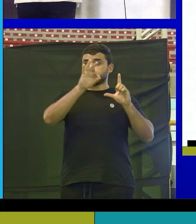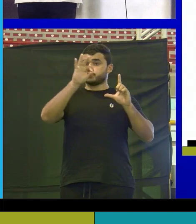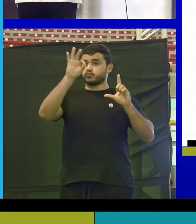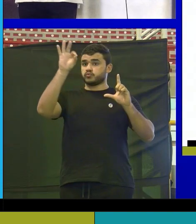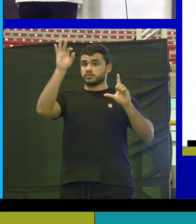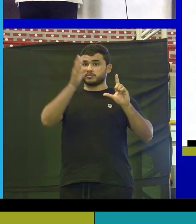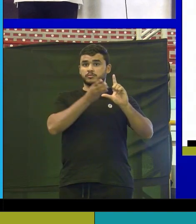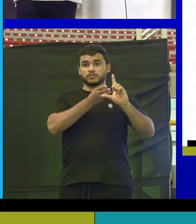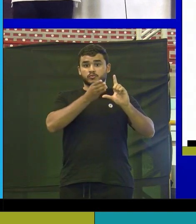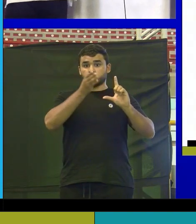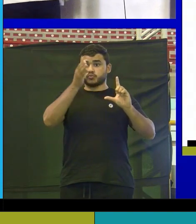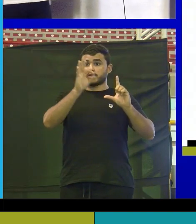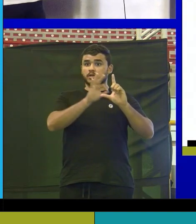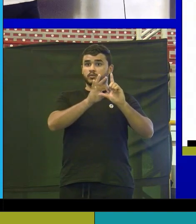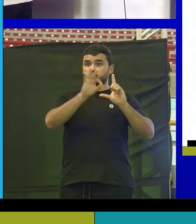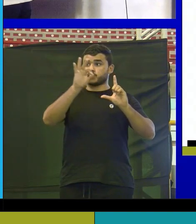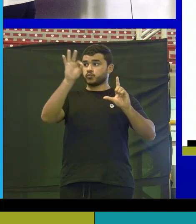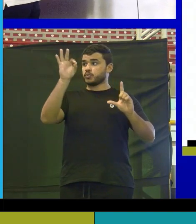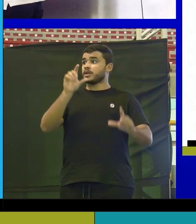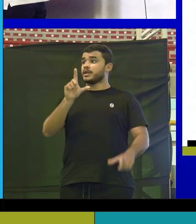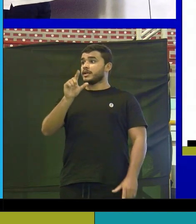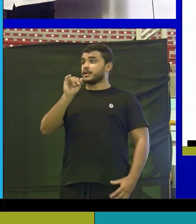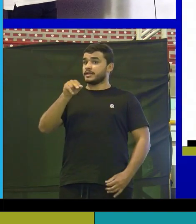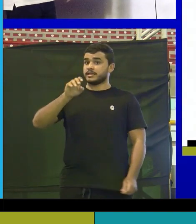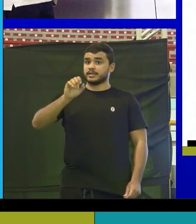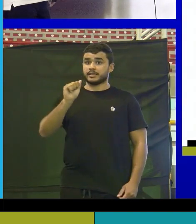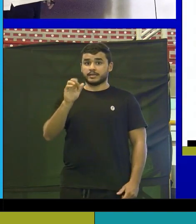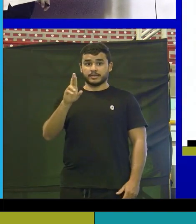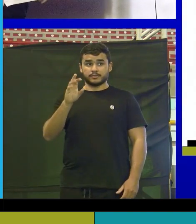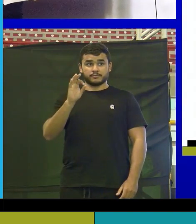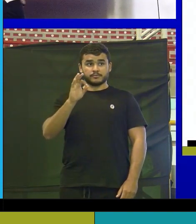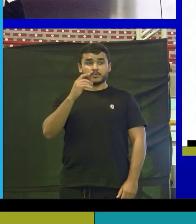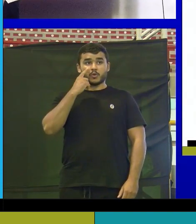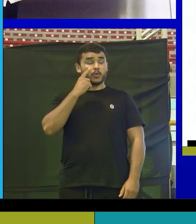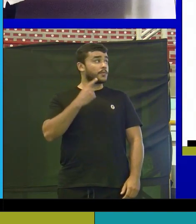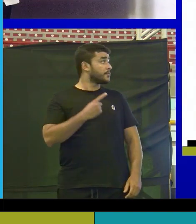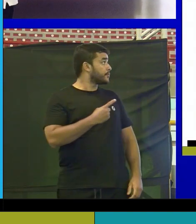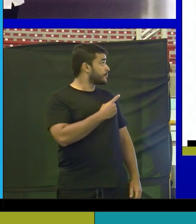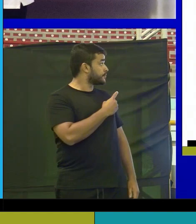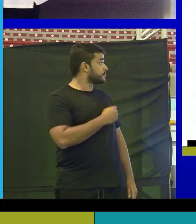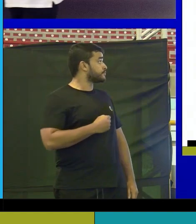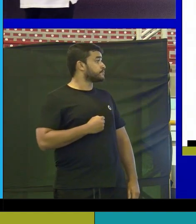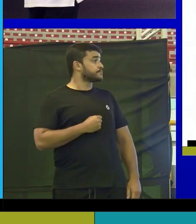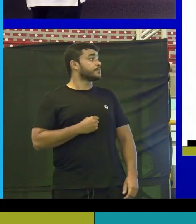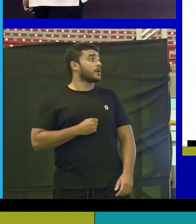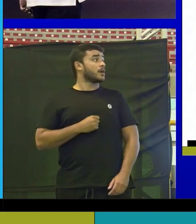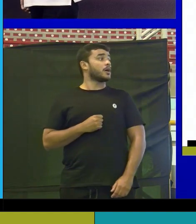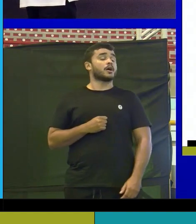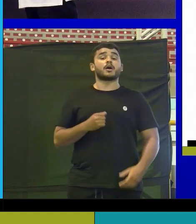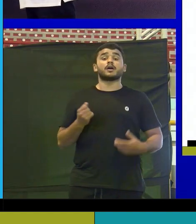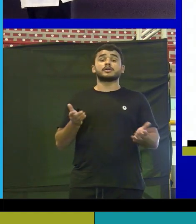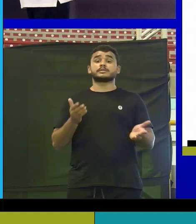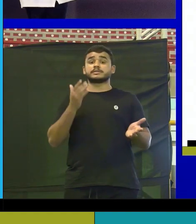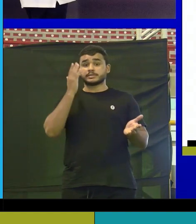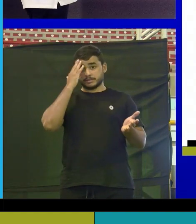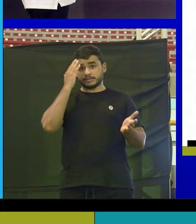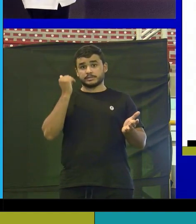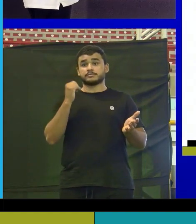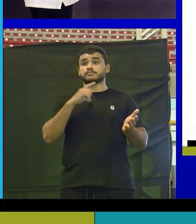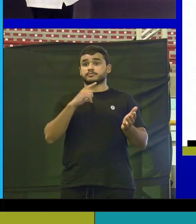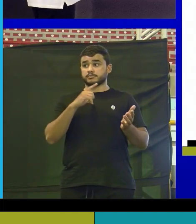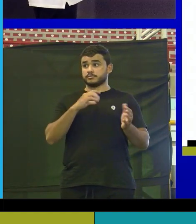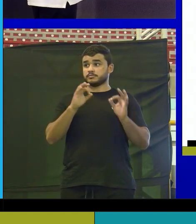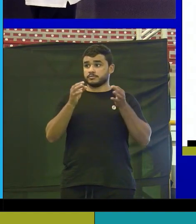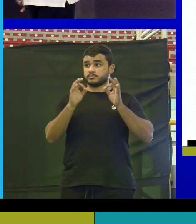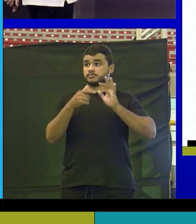linha reta, não é? Então nós temos aqui uma reta, beleza. E aí ele diz o seguinte, conforme dados do grupo